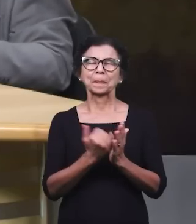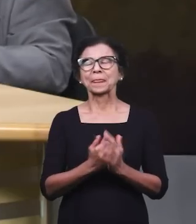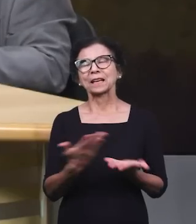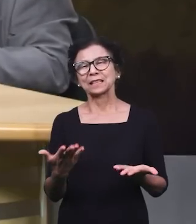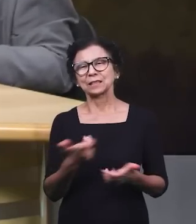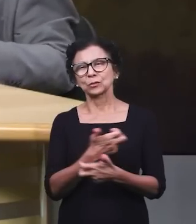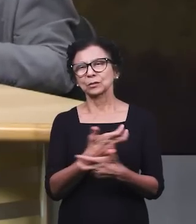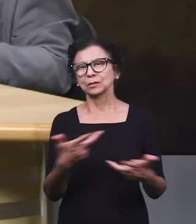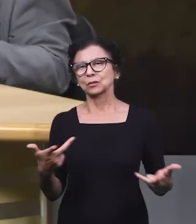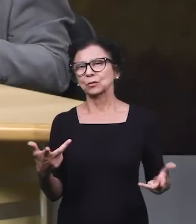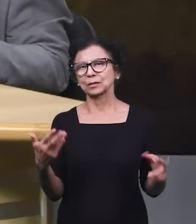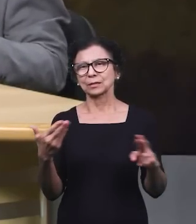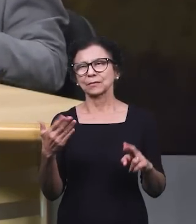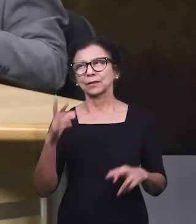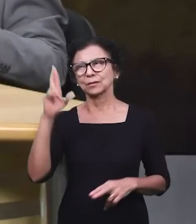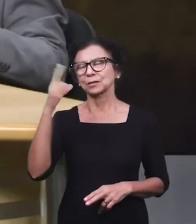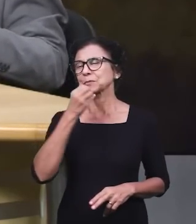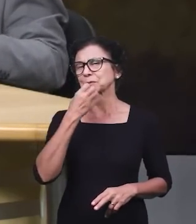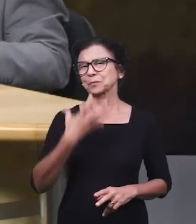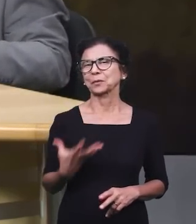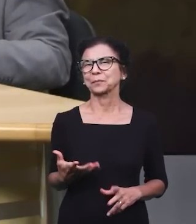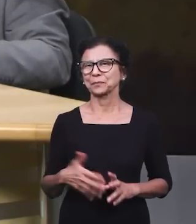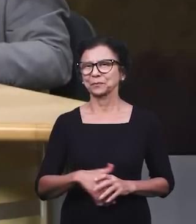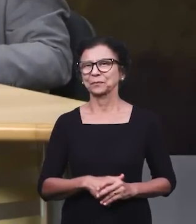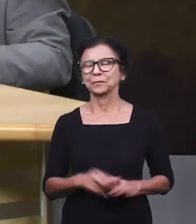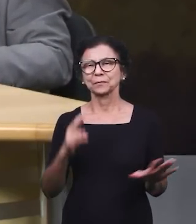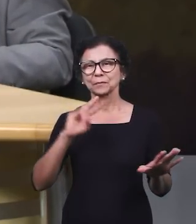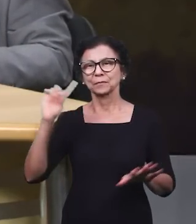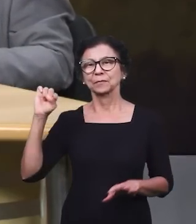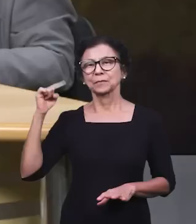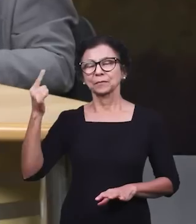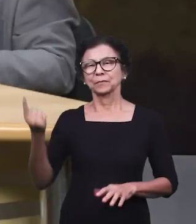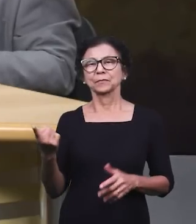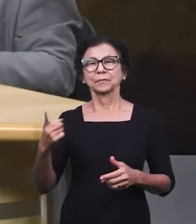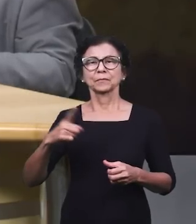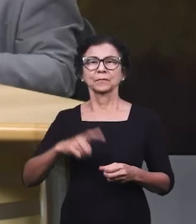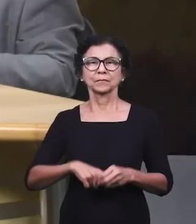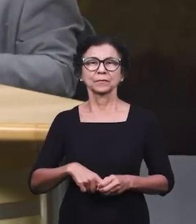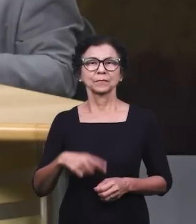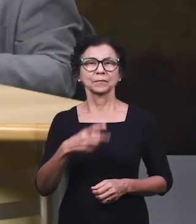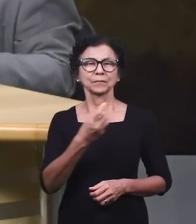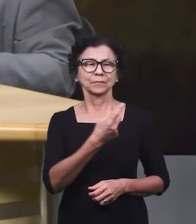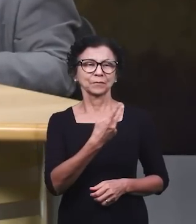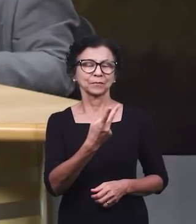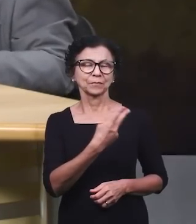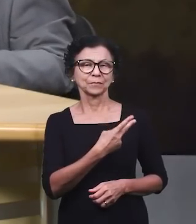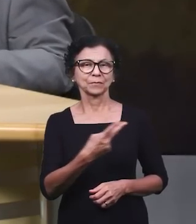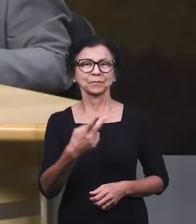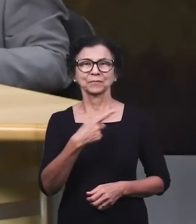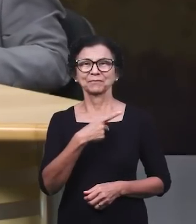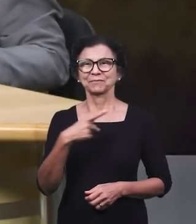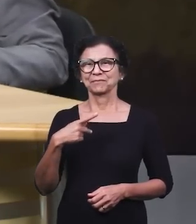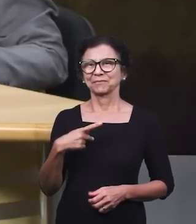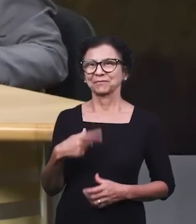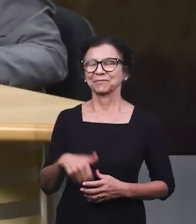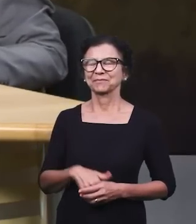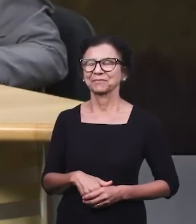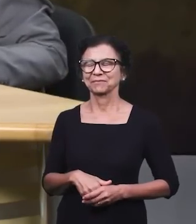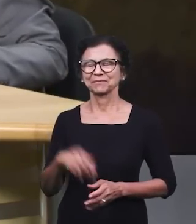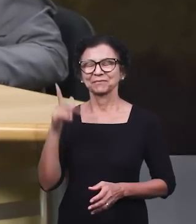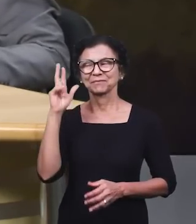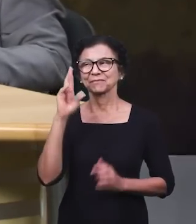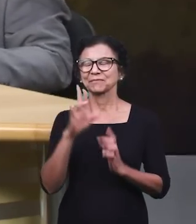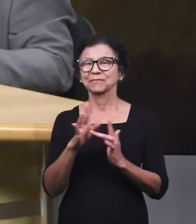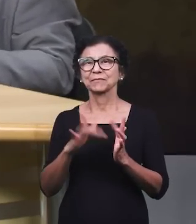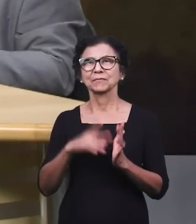Senhor é maravilhoso, né? A bênção maravilhosa. Se Deus quiser, na semana que vem a gente está de volta. Pastor Wallace, Pastor Marcelo, a paz do Senhor. Paz do